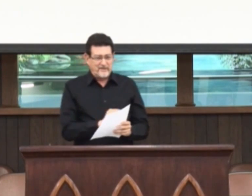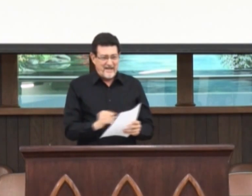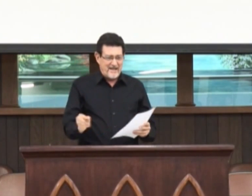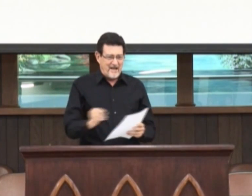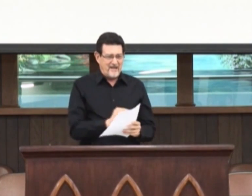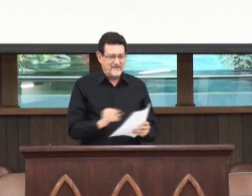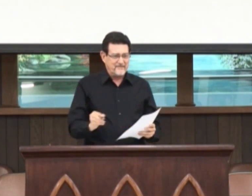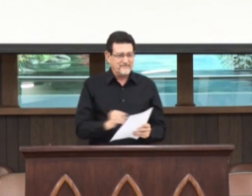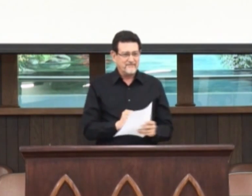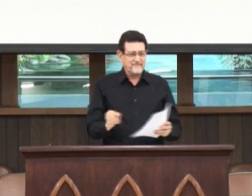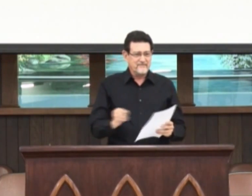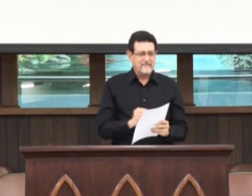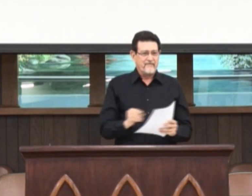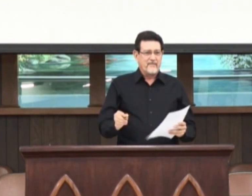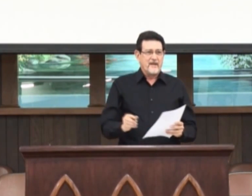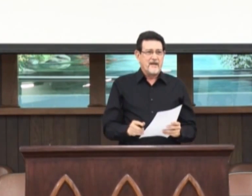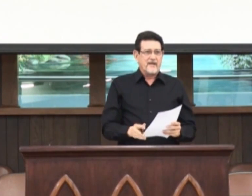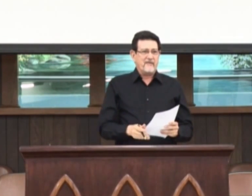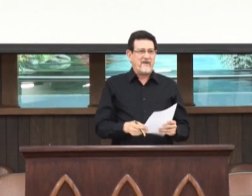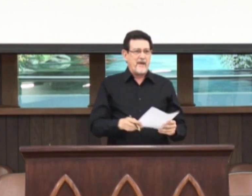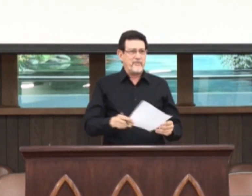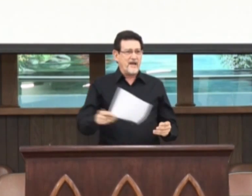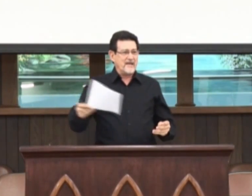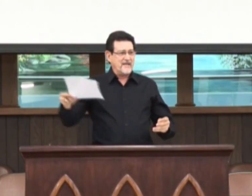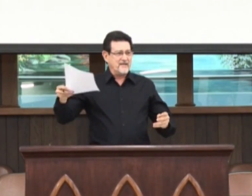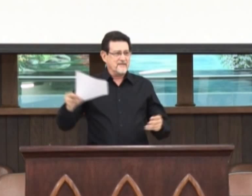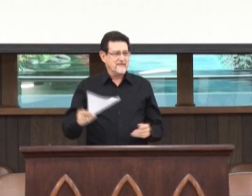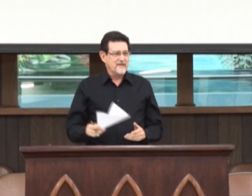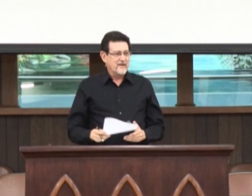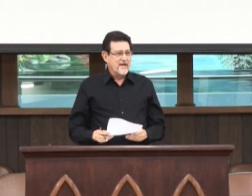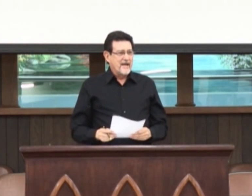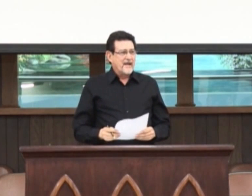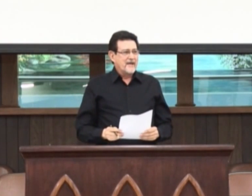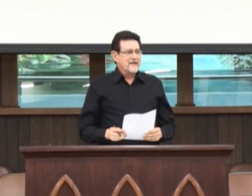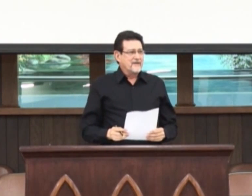Depois Londrina, e vai por ali.